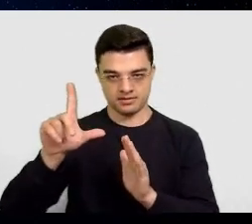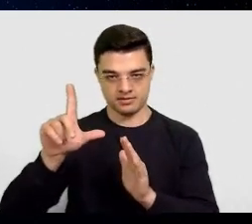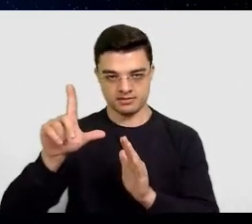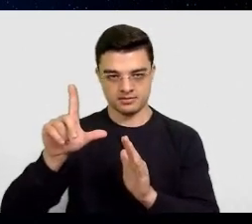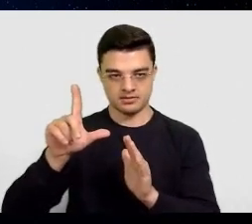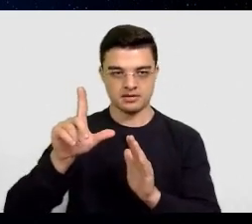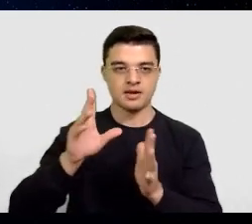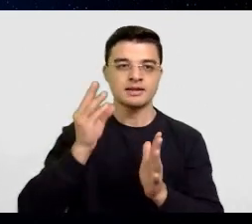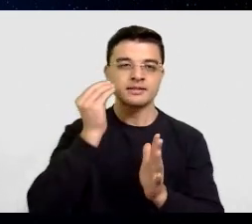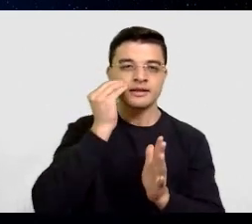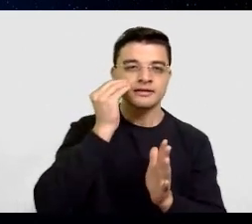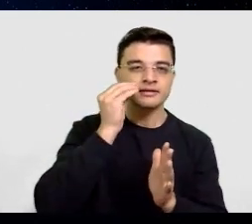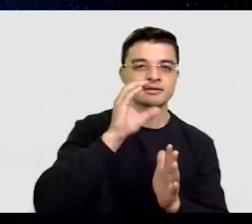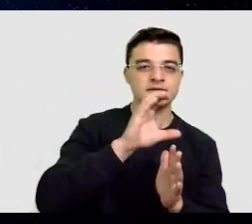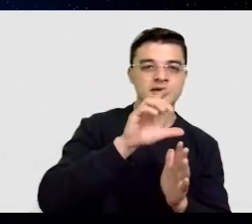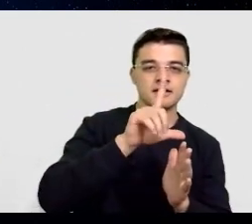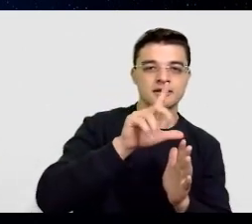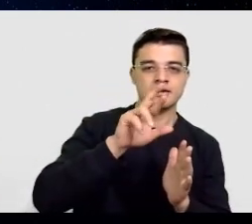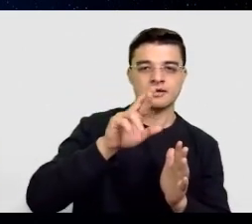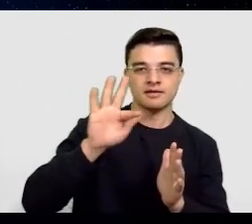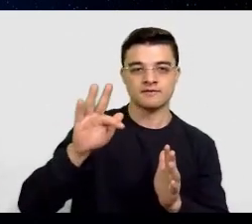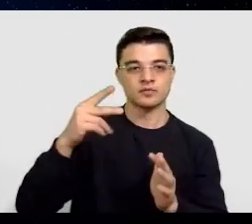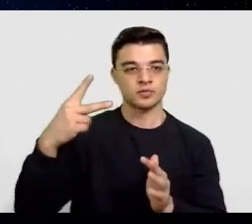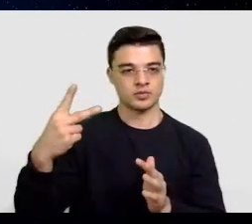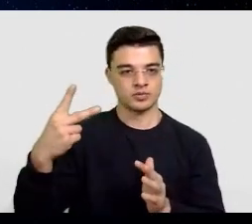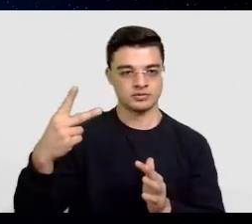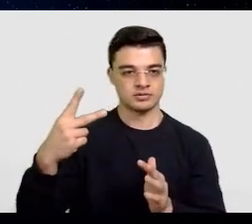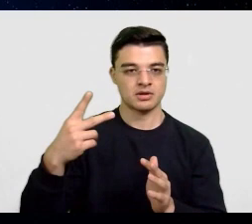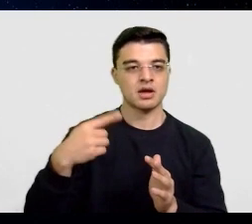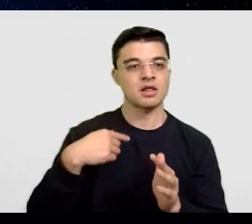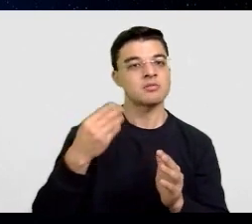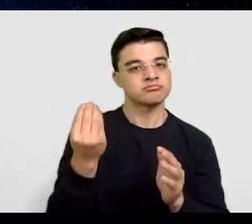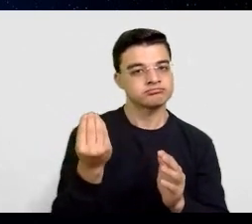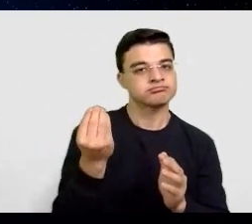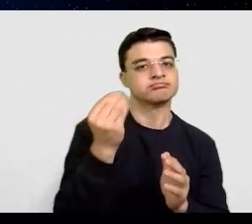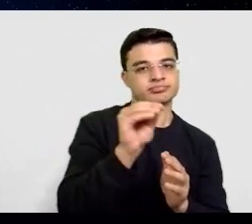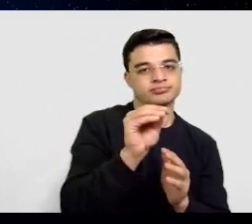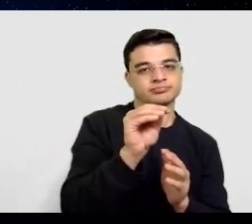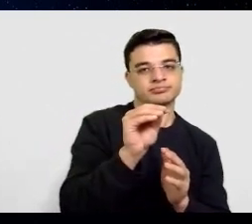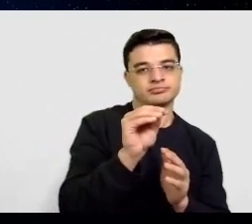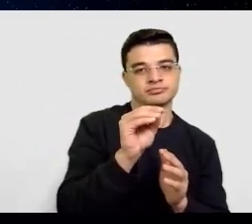teste CRLF2, e aqui eu começo a minha injeção.